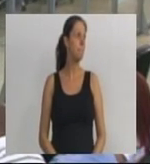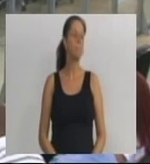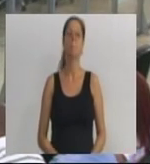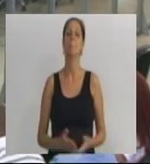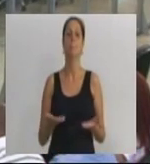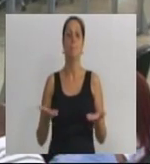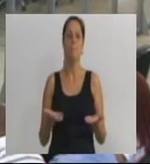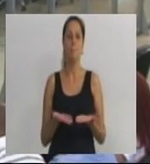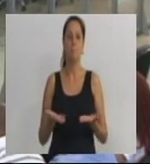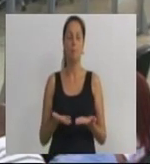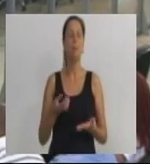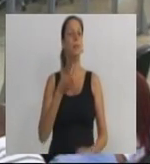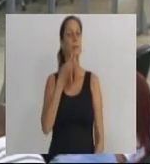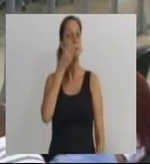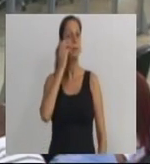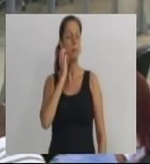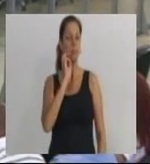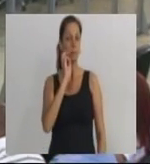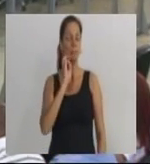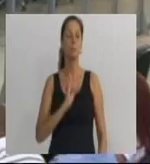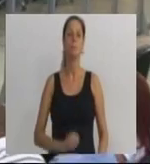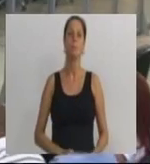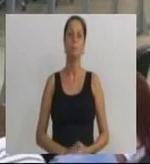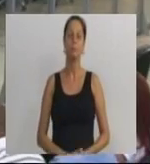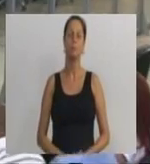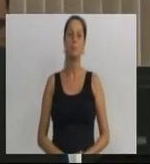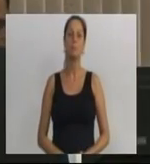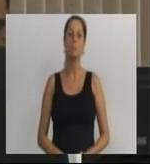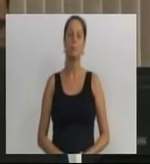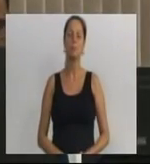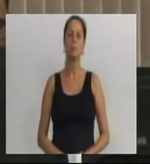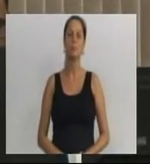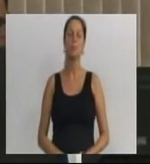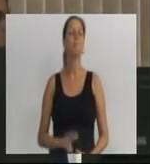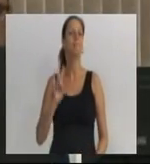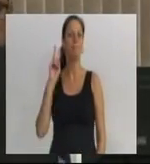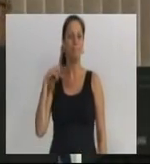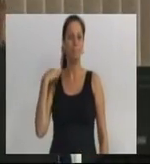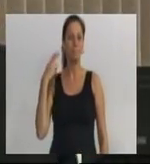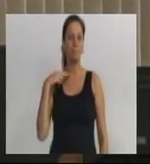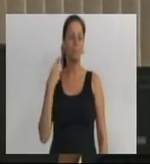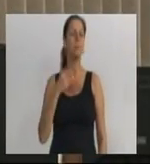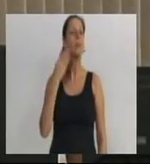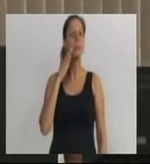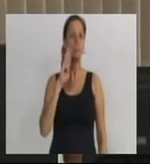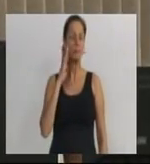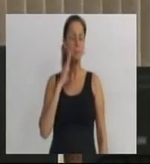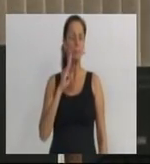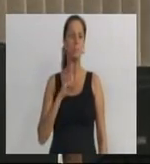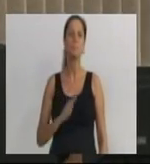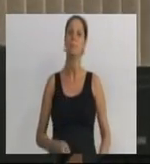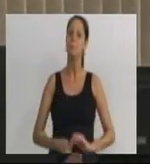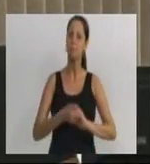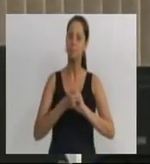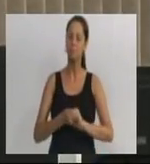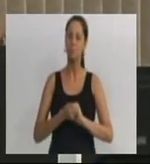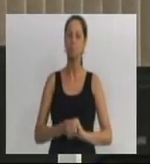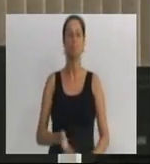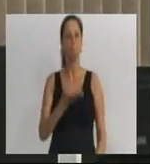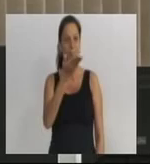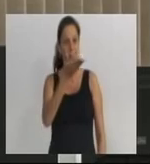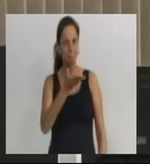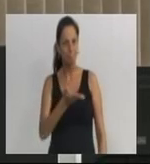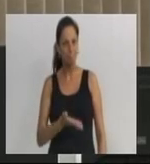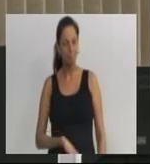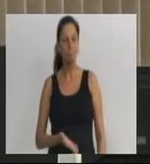Ouvimos em aparte o vereador Vanderlei Paulo de Oliveira. Vereador Beto Tribez, eu parabenizo Vossa Excelência